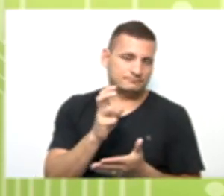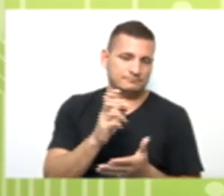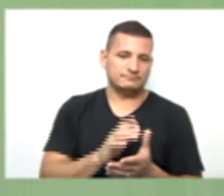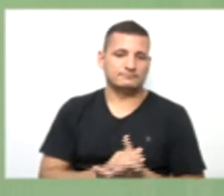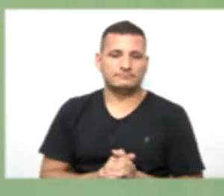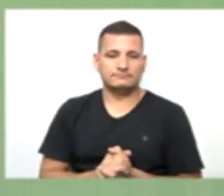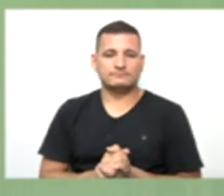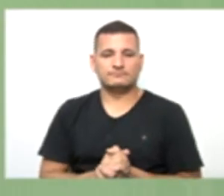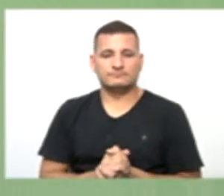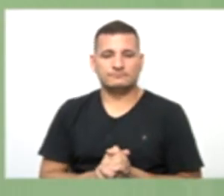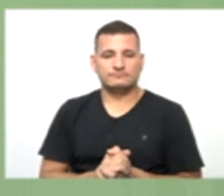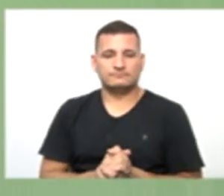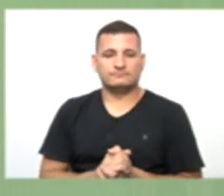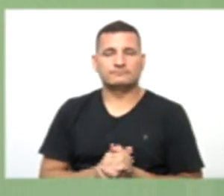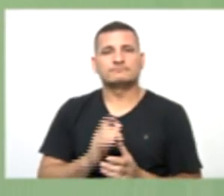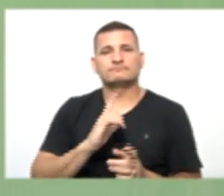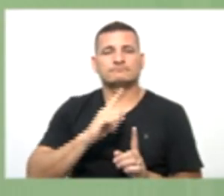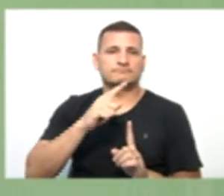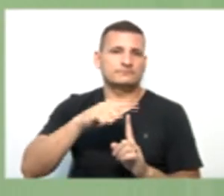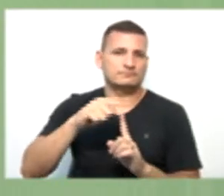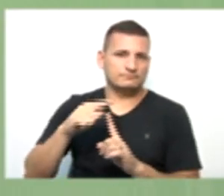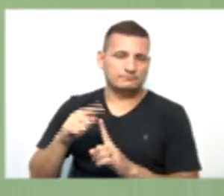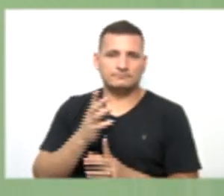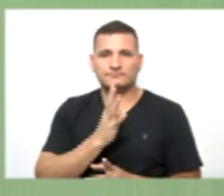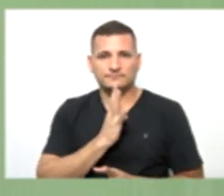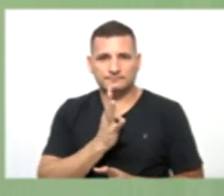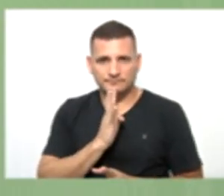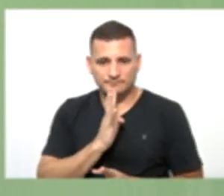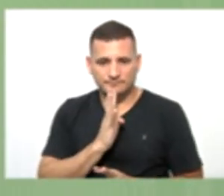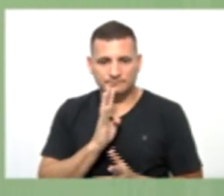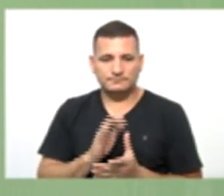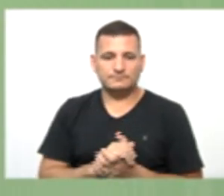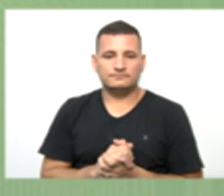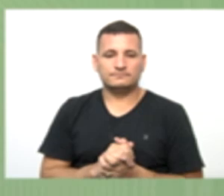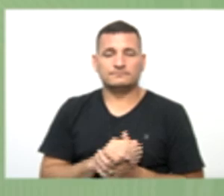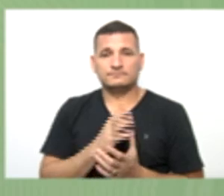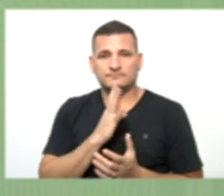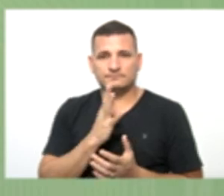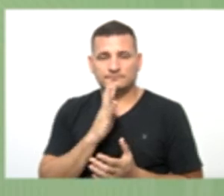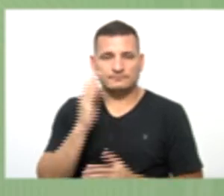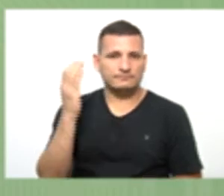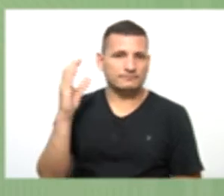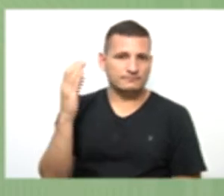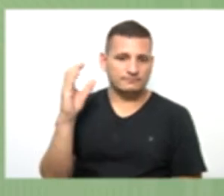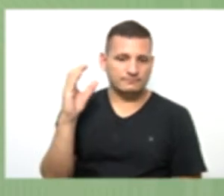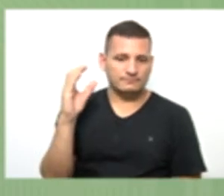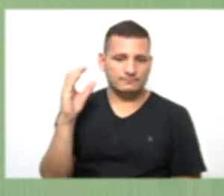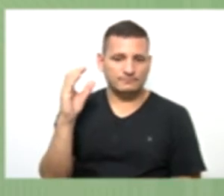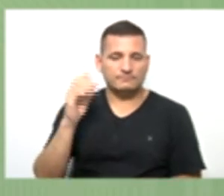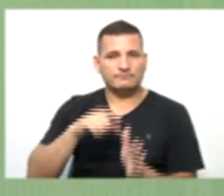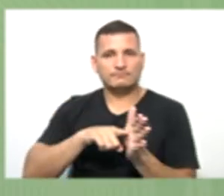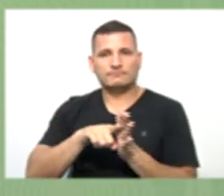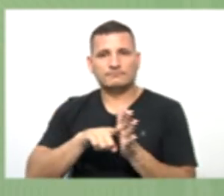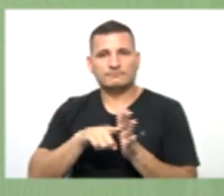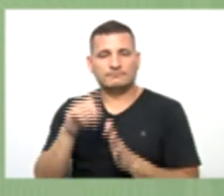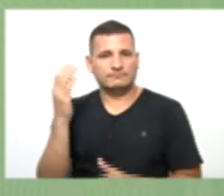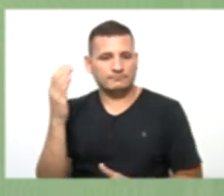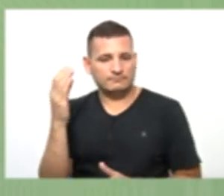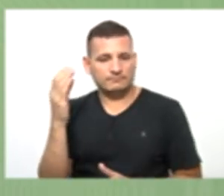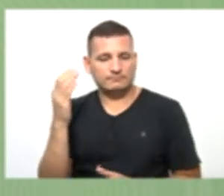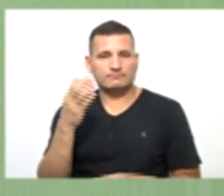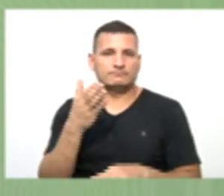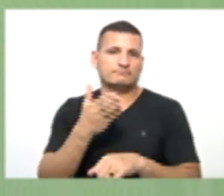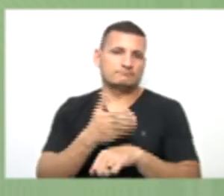seguinte: tipos de conhecimento, o conhecimento científico, pesquisa científica e